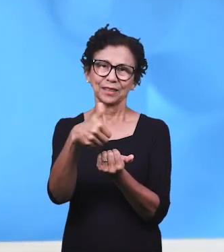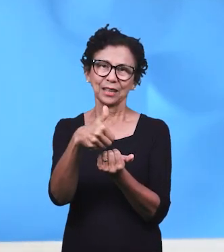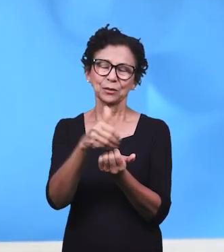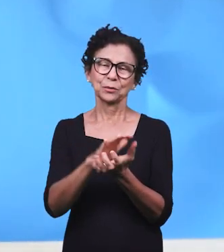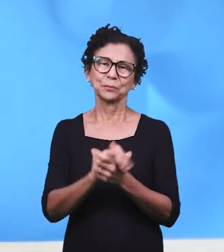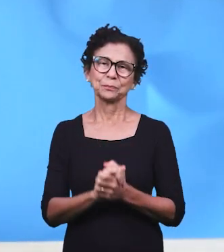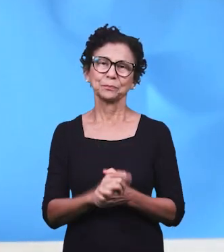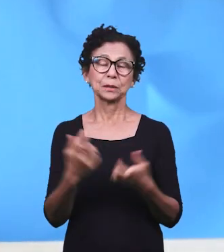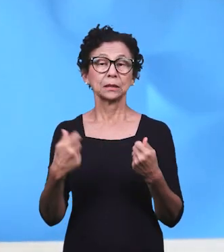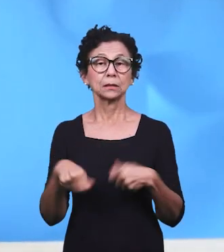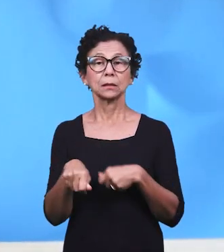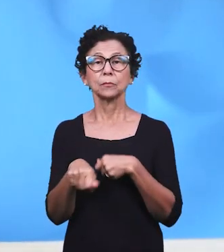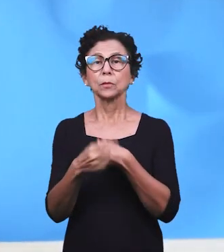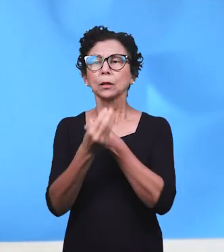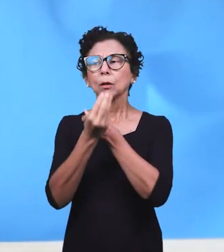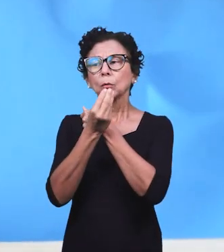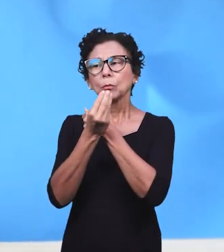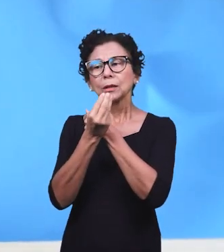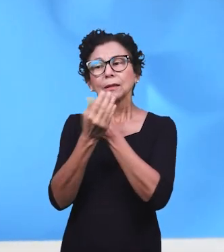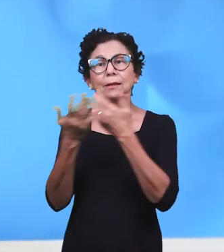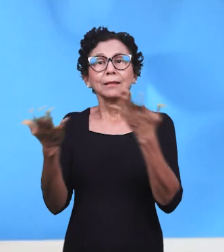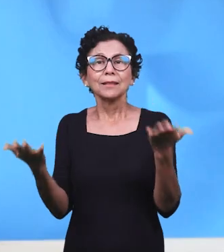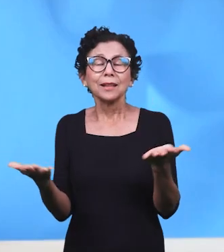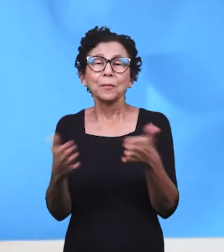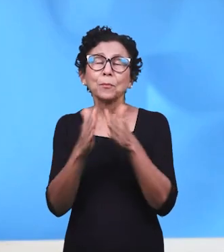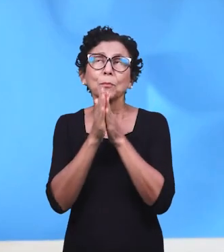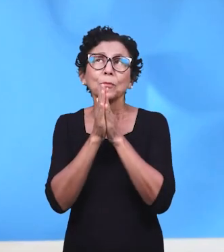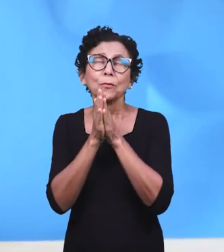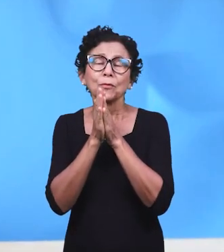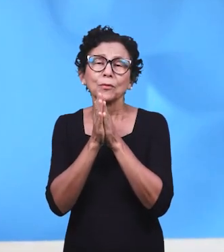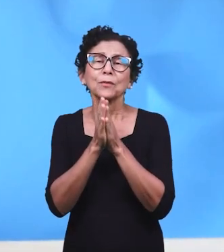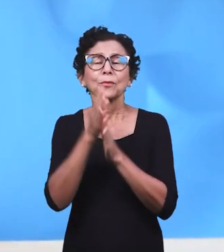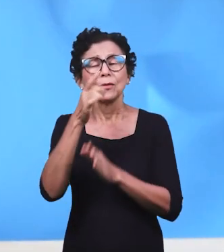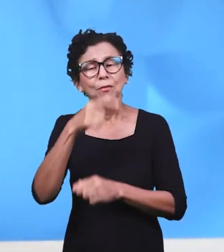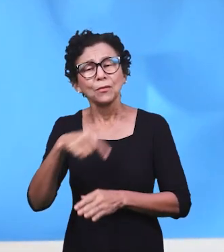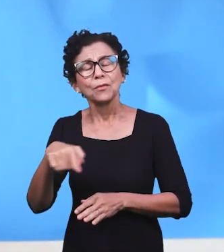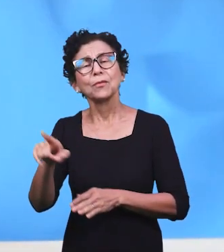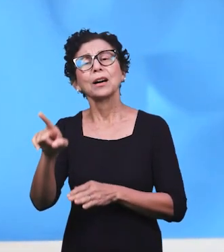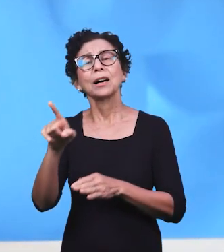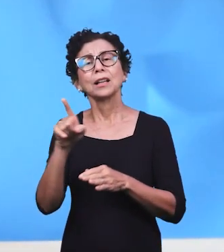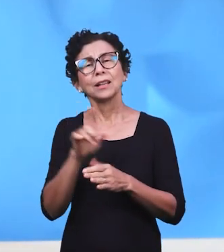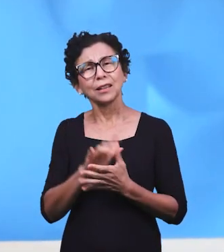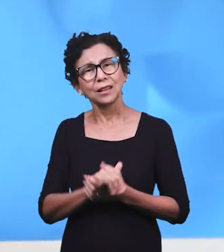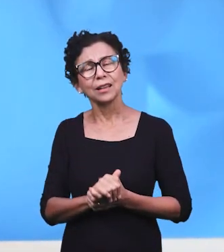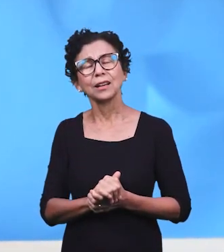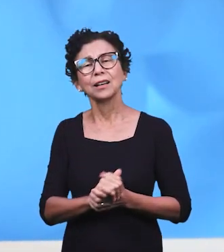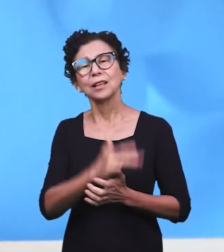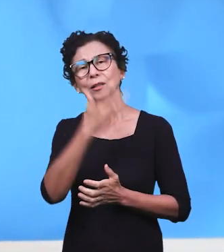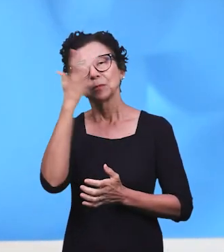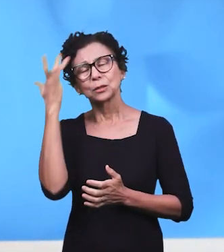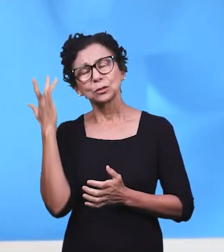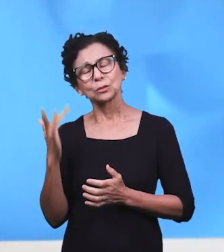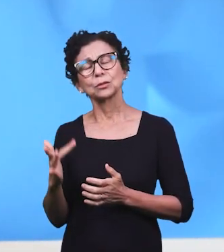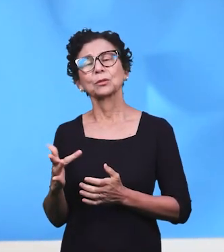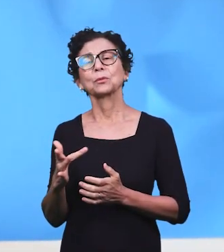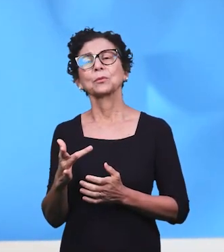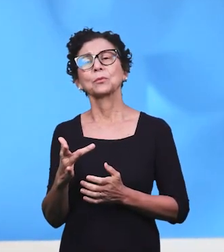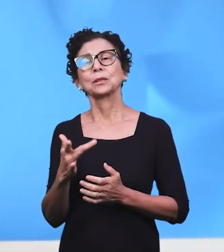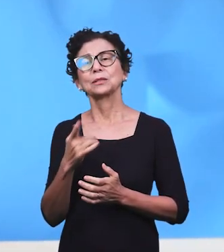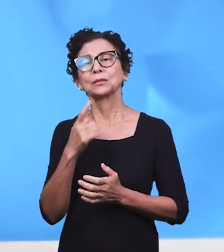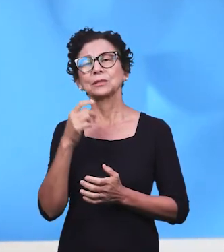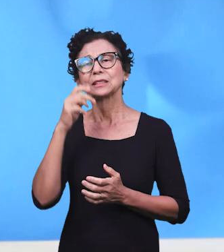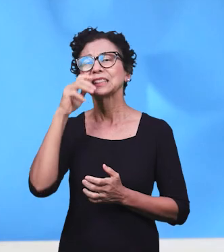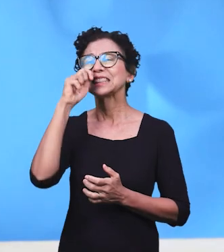ter esse cuidado, esse apelo que eu faço para você. Vá ao dentista, ajude quem você está vendo aí que